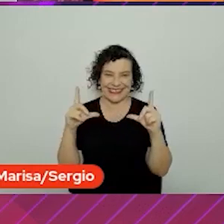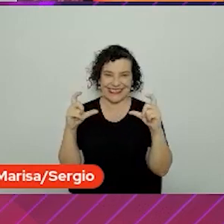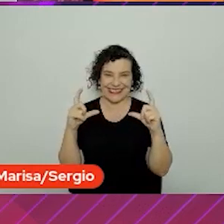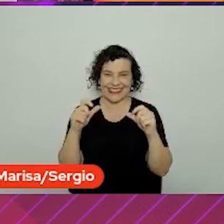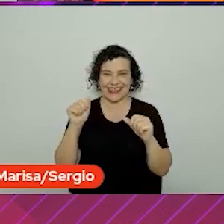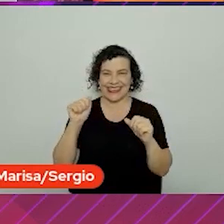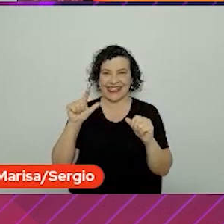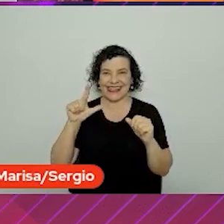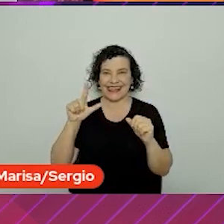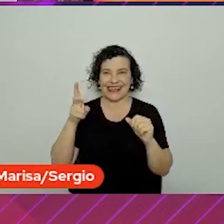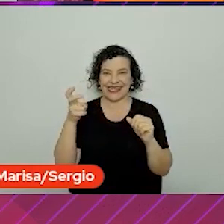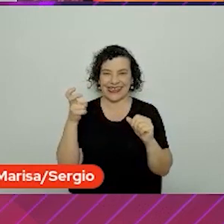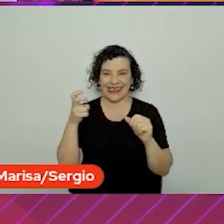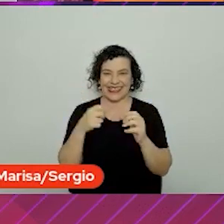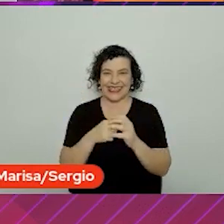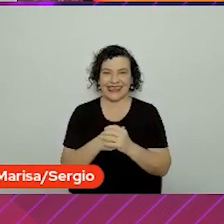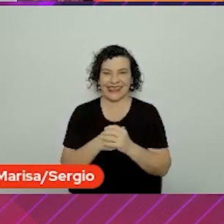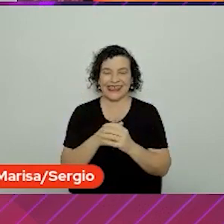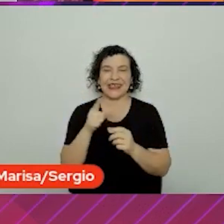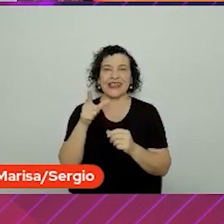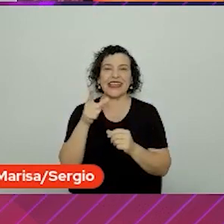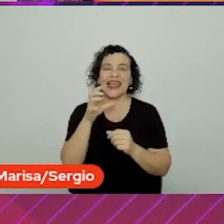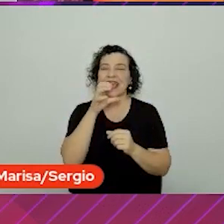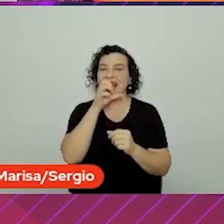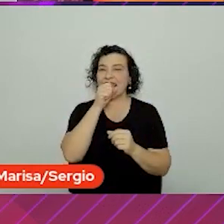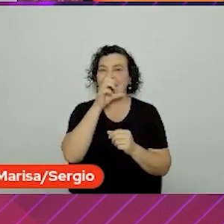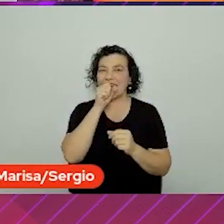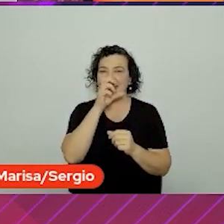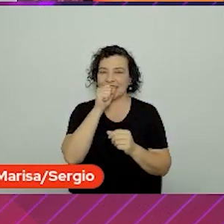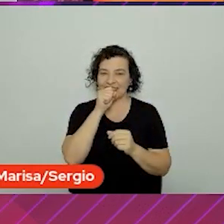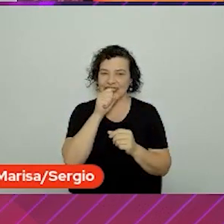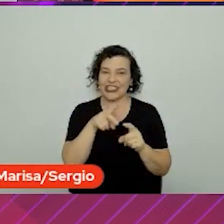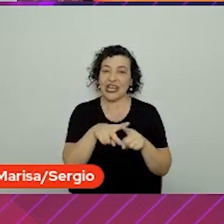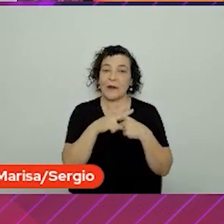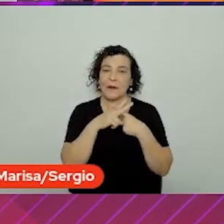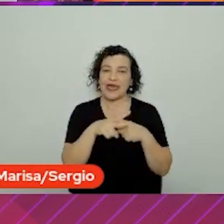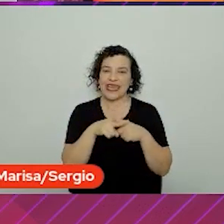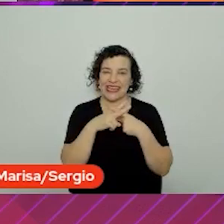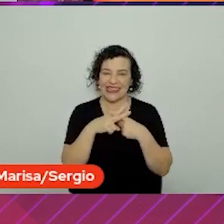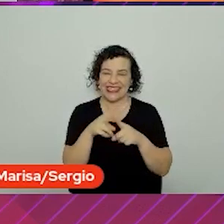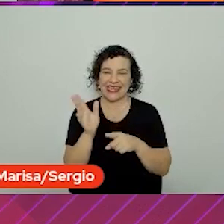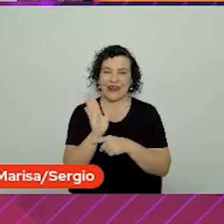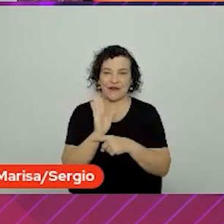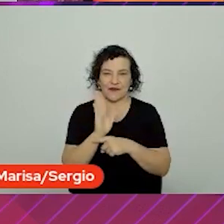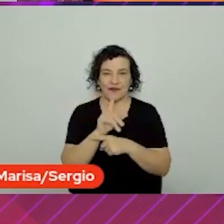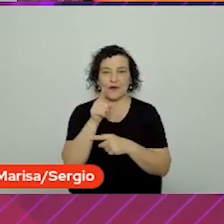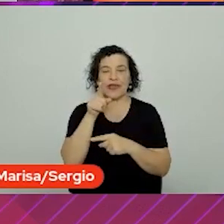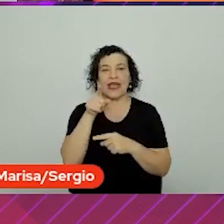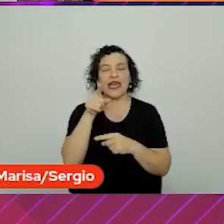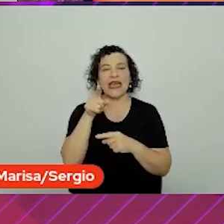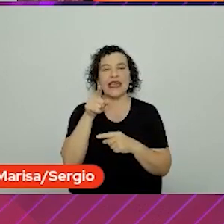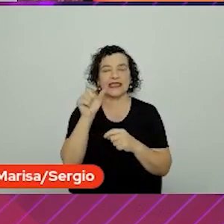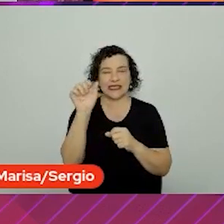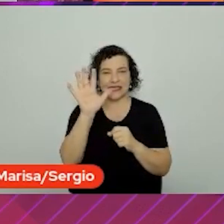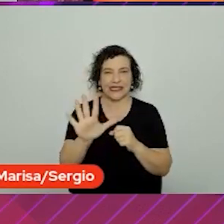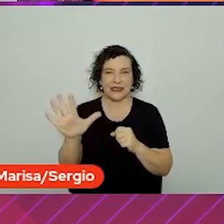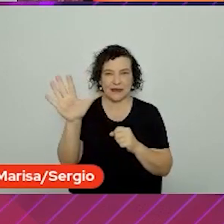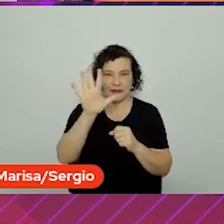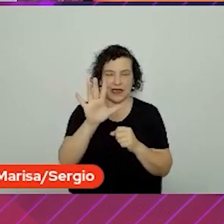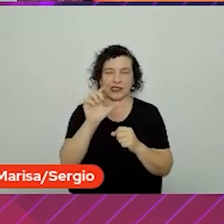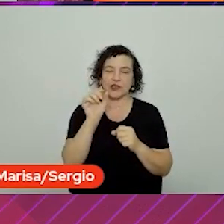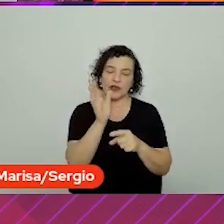Alex, do filme Laranja Mecânica. Para quem não conhece o contexto dessa imagem, no filme